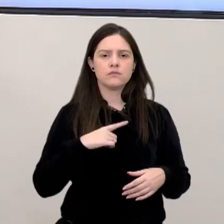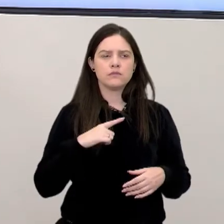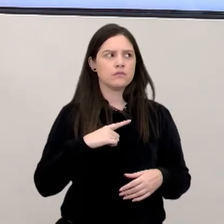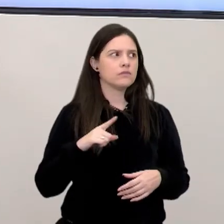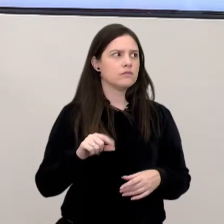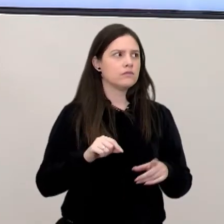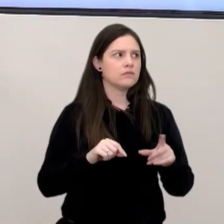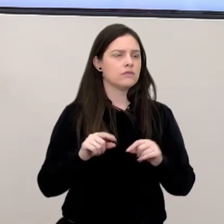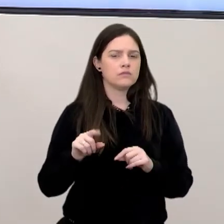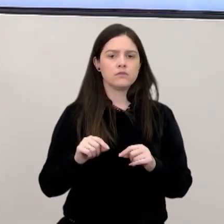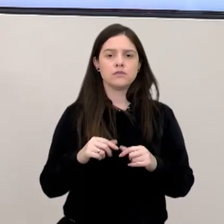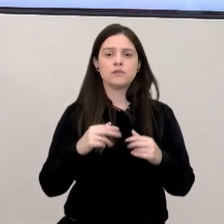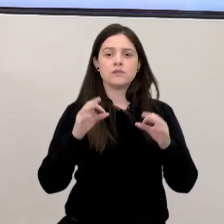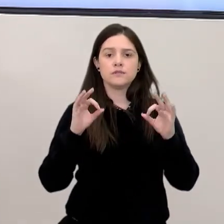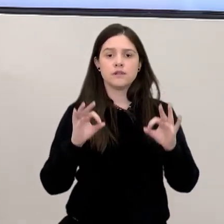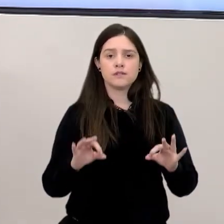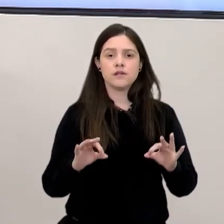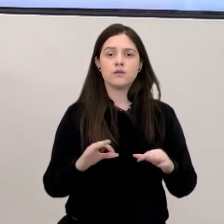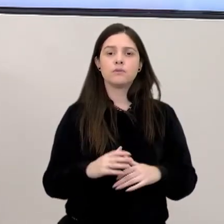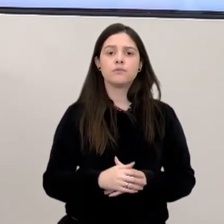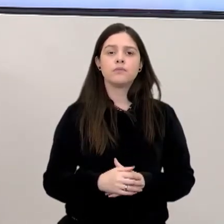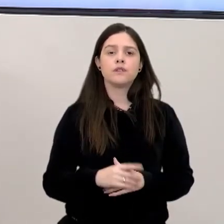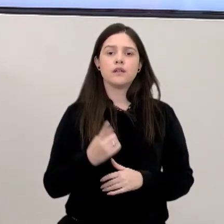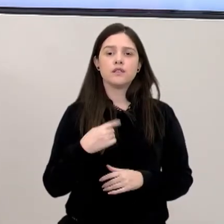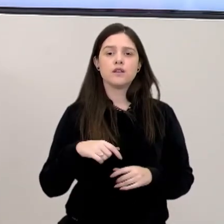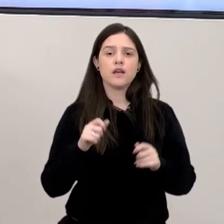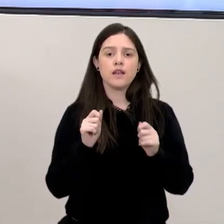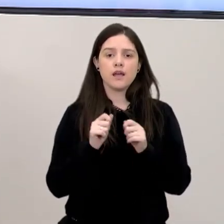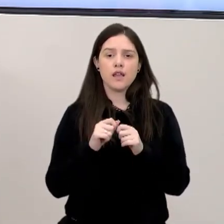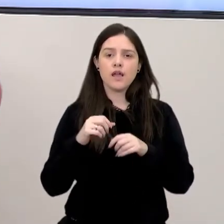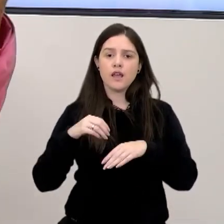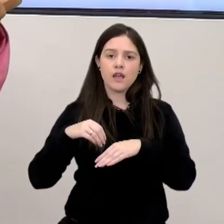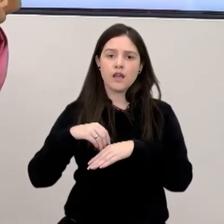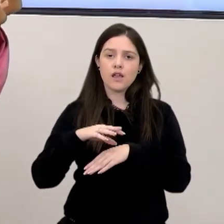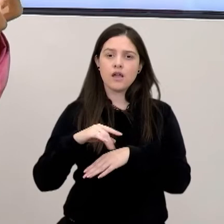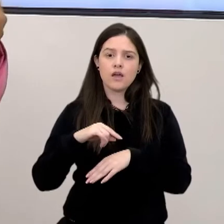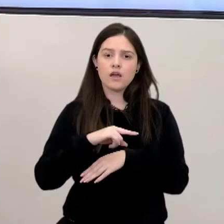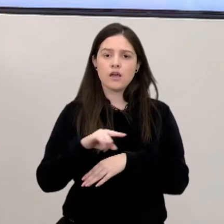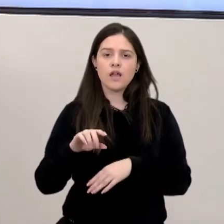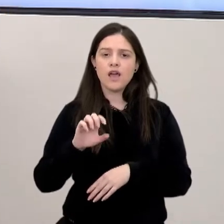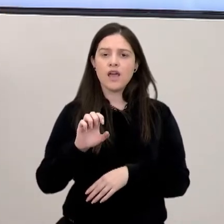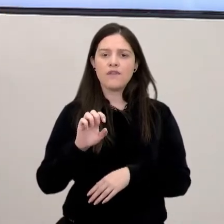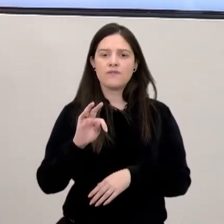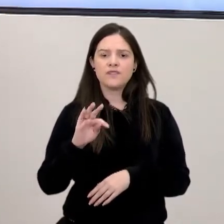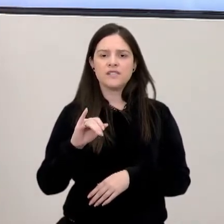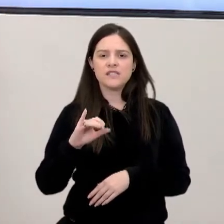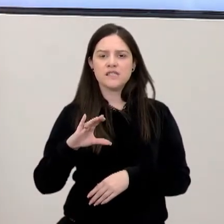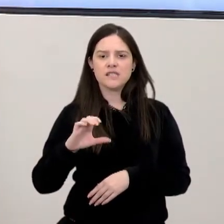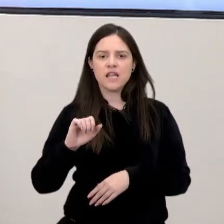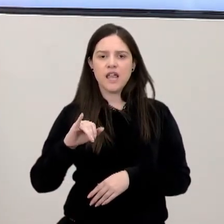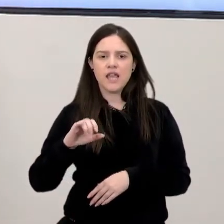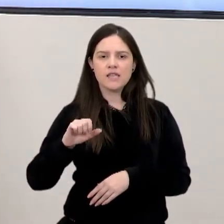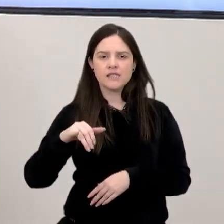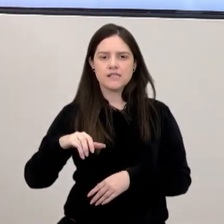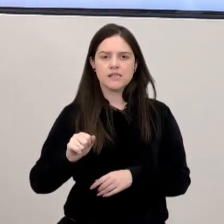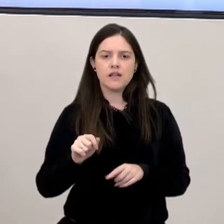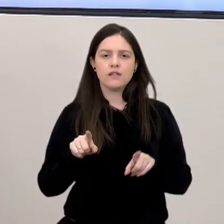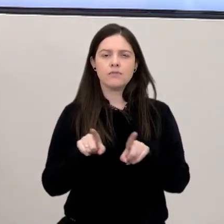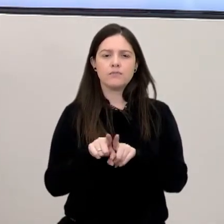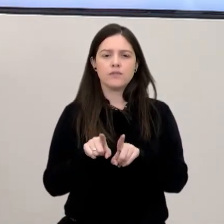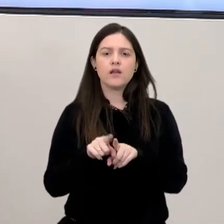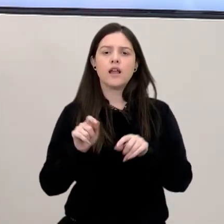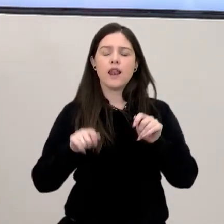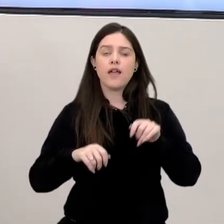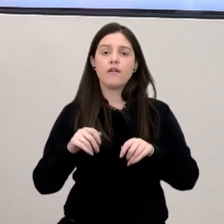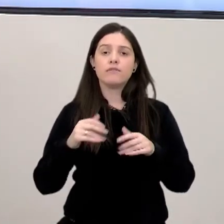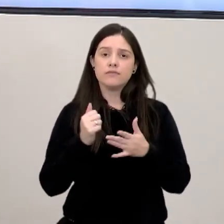linha que vocês vão ver, tá certo? E aí ver essa eficiência. A eficiência pra gente aqui, ela vai sair dessa